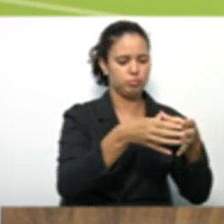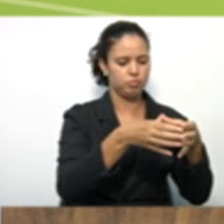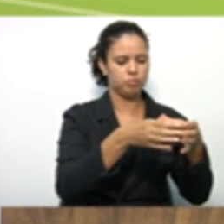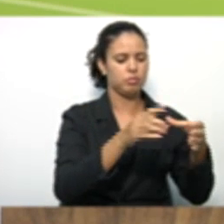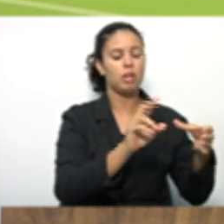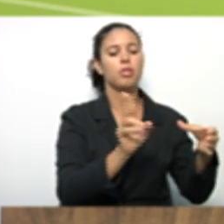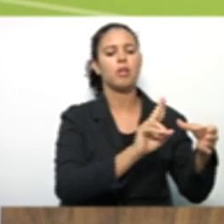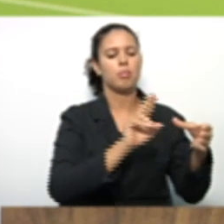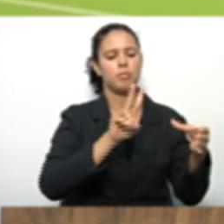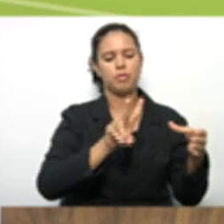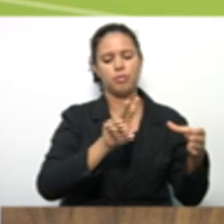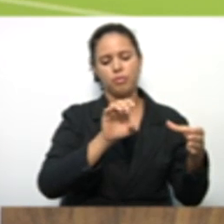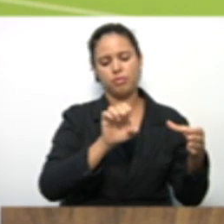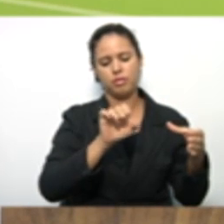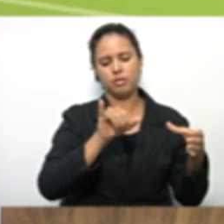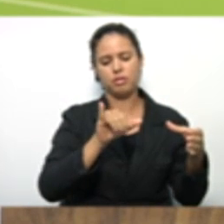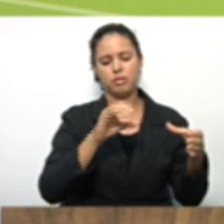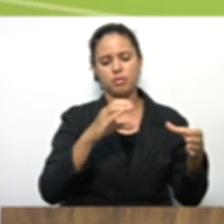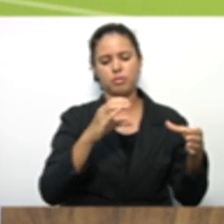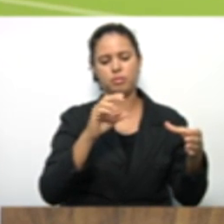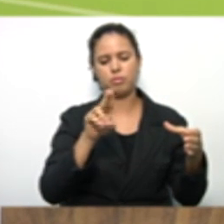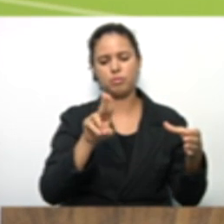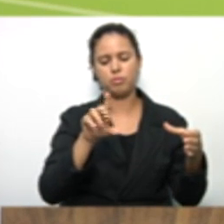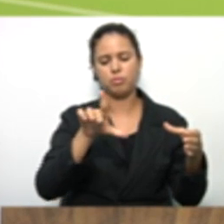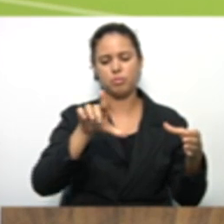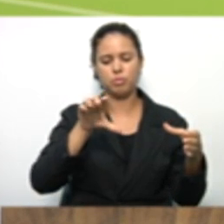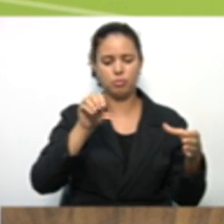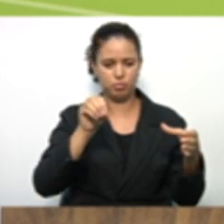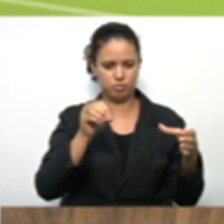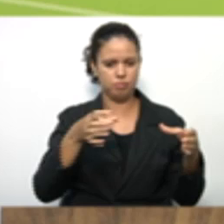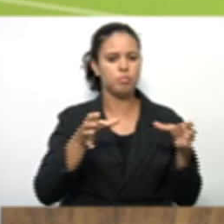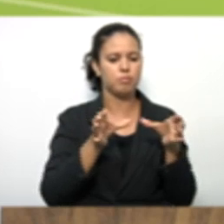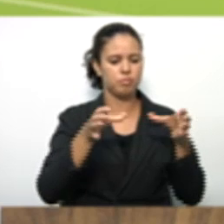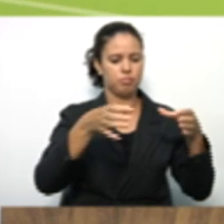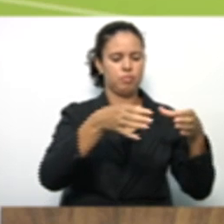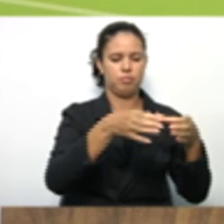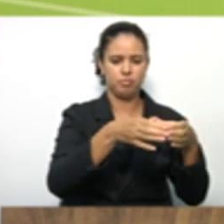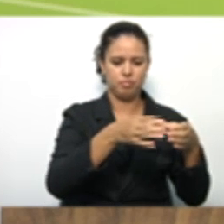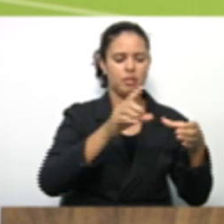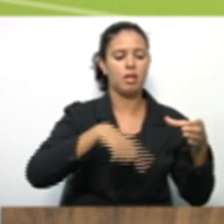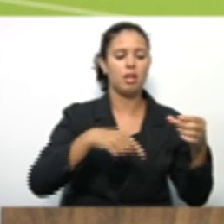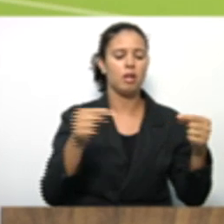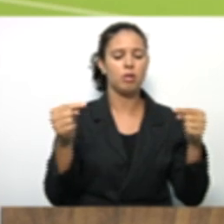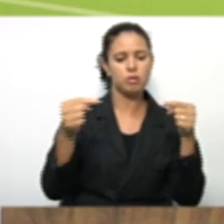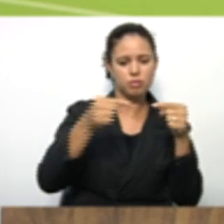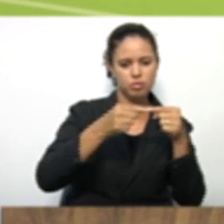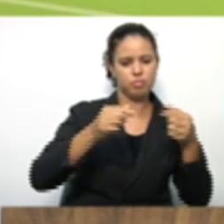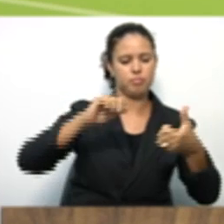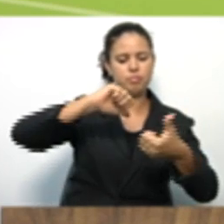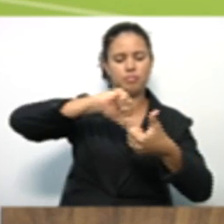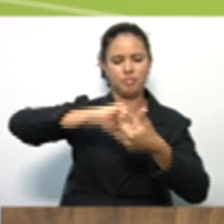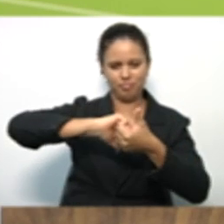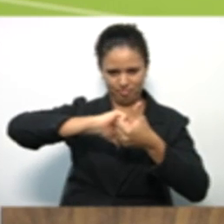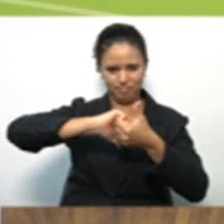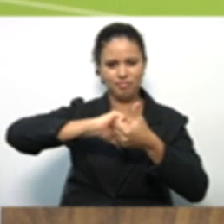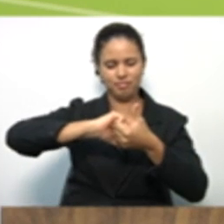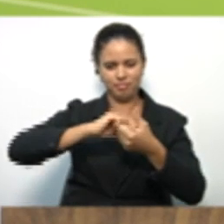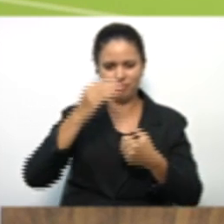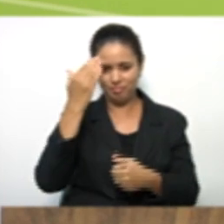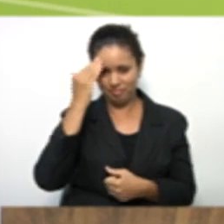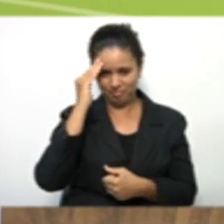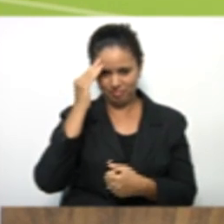Portanto, essa é a parte qualitativa, quando você ajunta no mesmo nome alguns objetos diferentes,